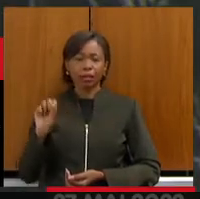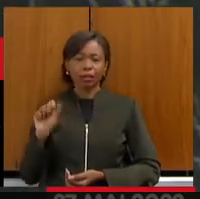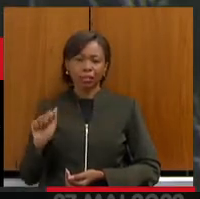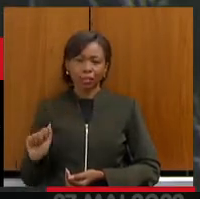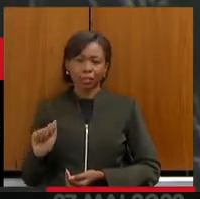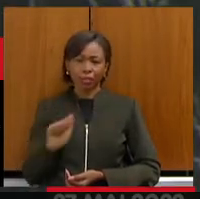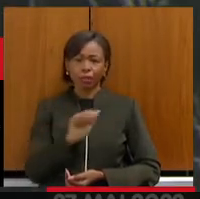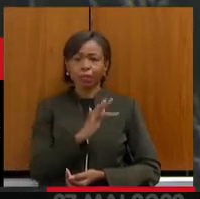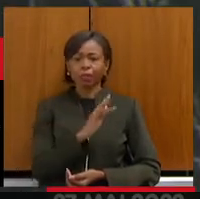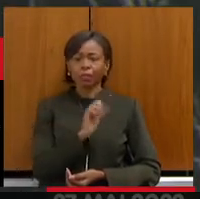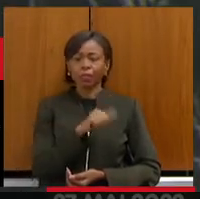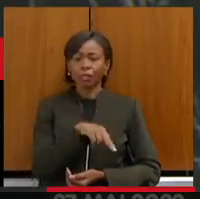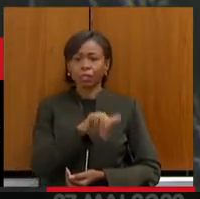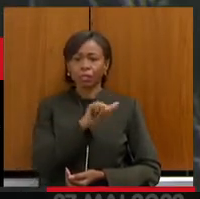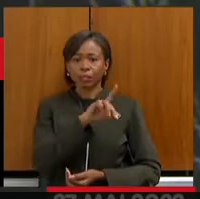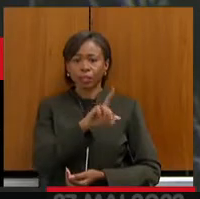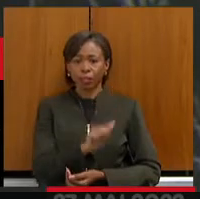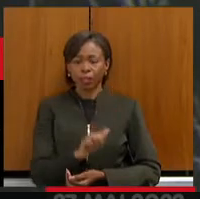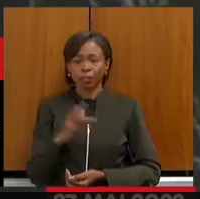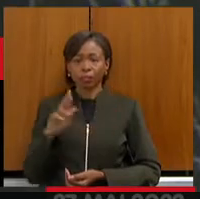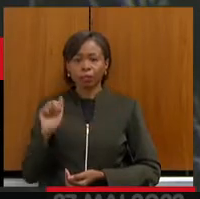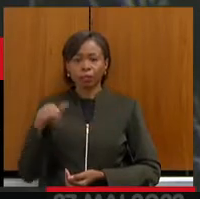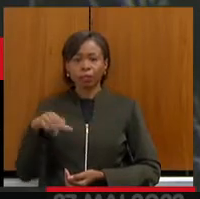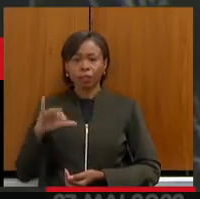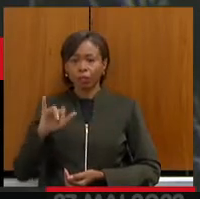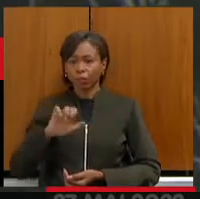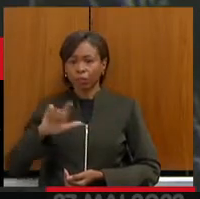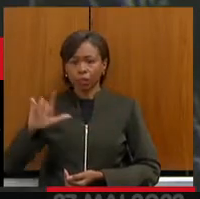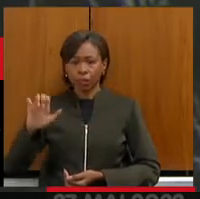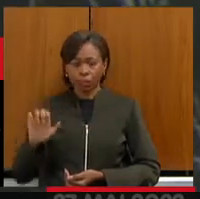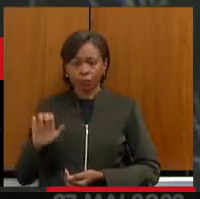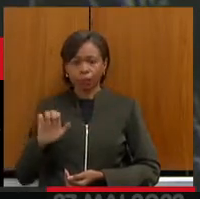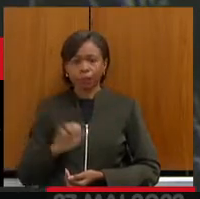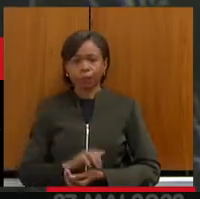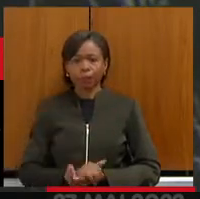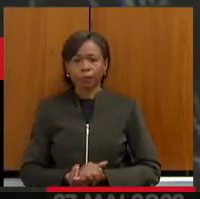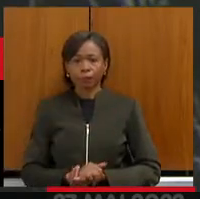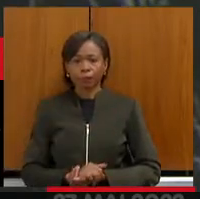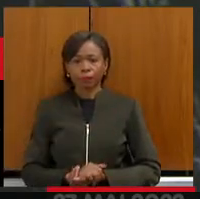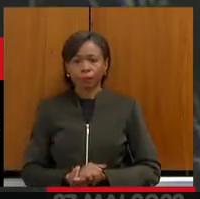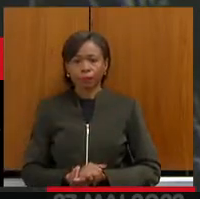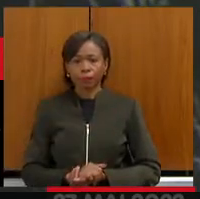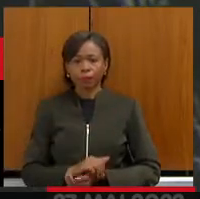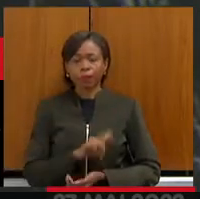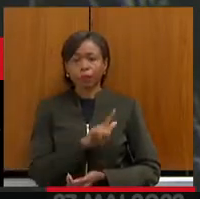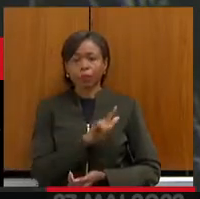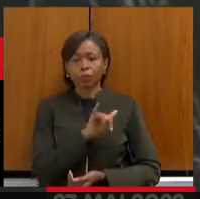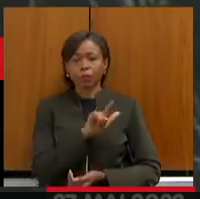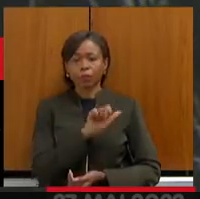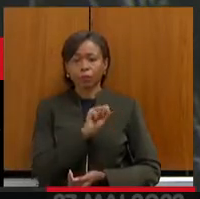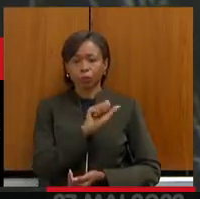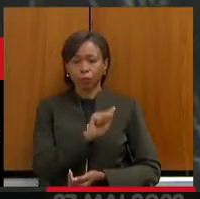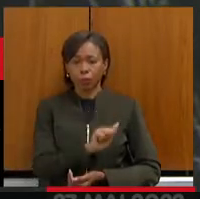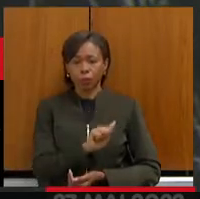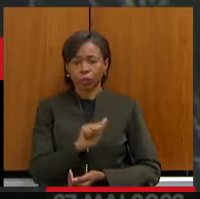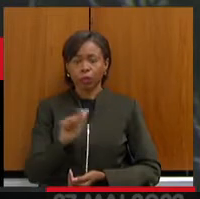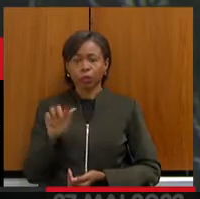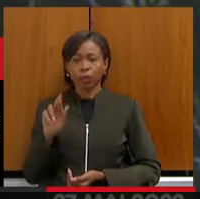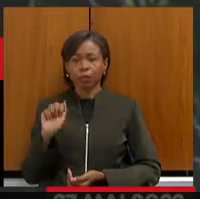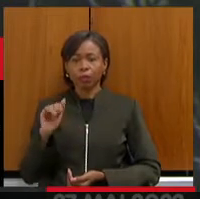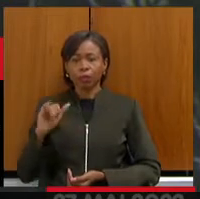Fernanda Fernandes Franciele Vieira Cabral Oi Gilsa Santos